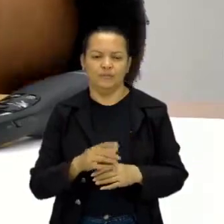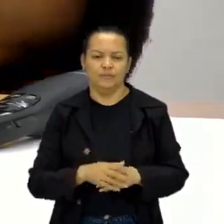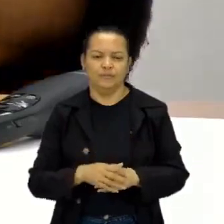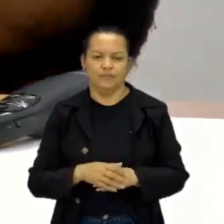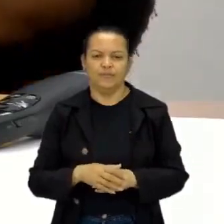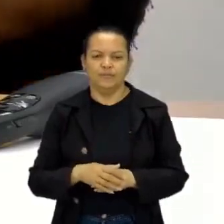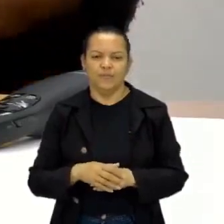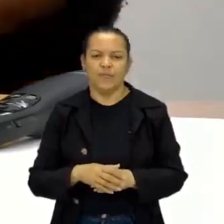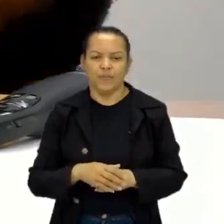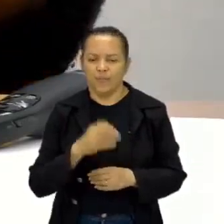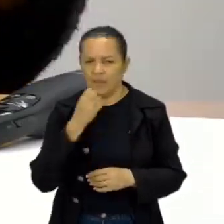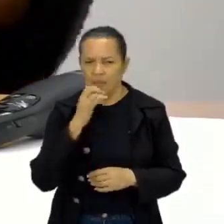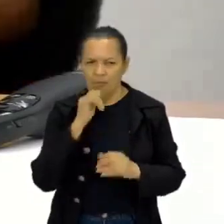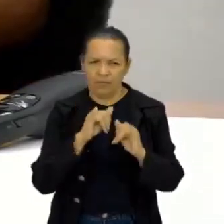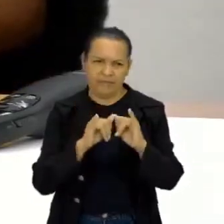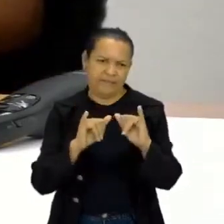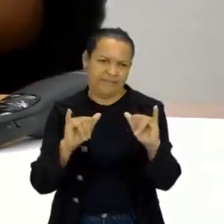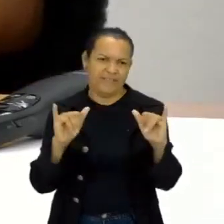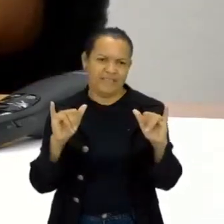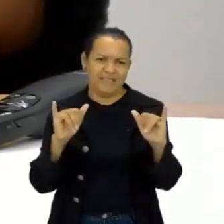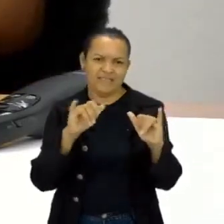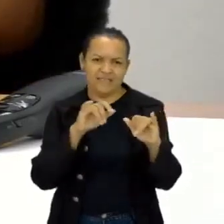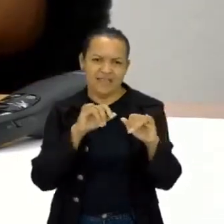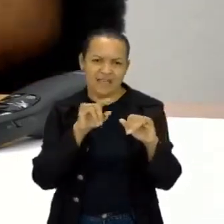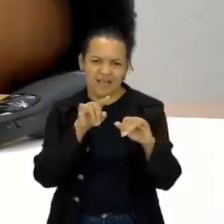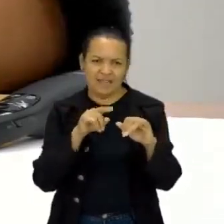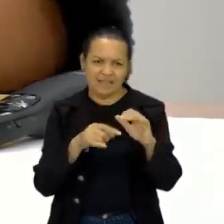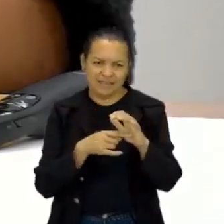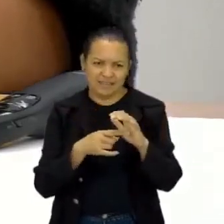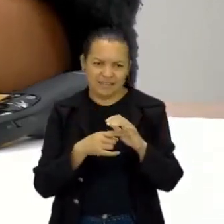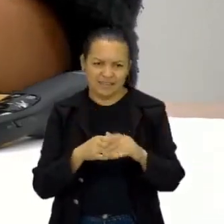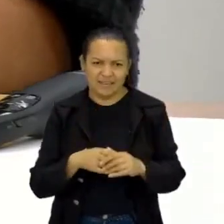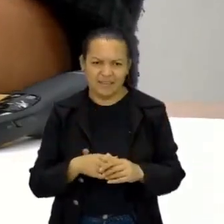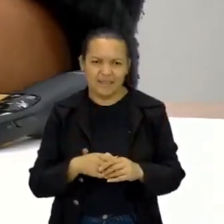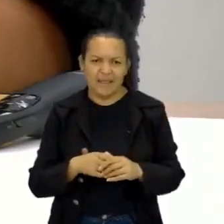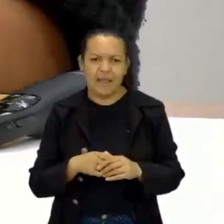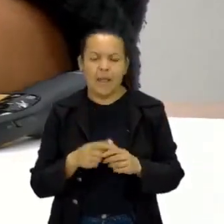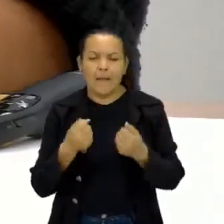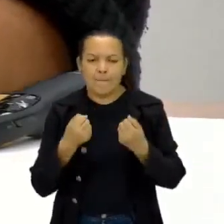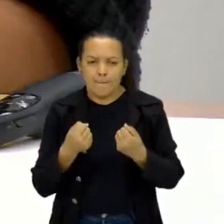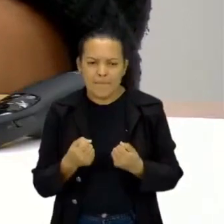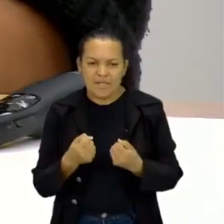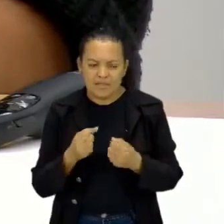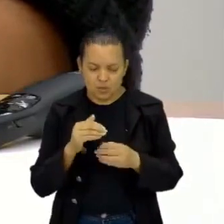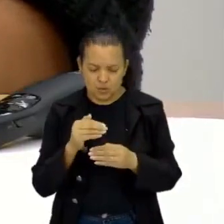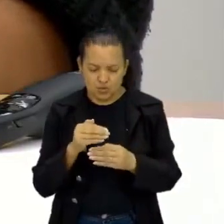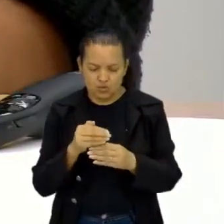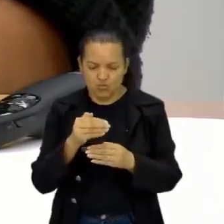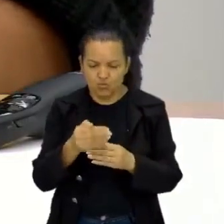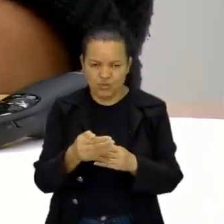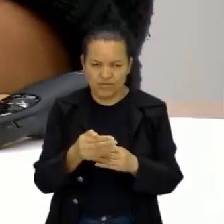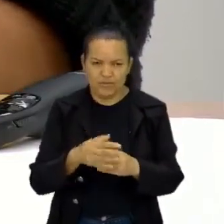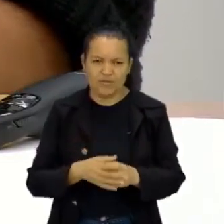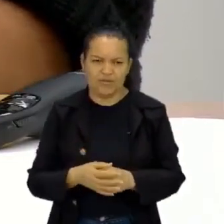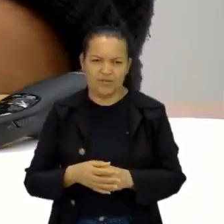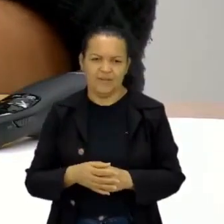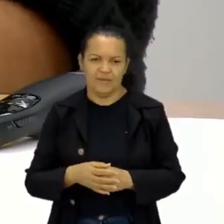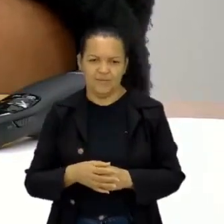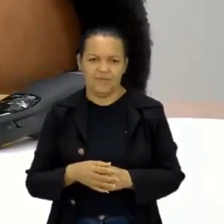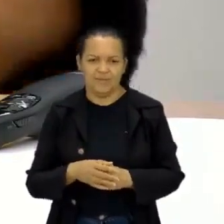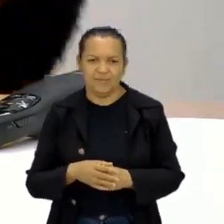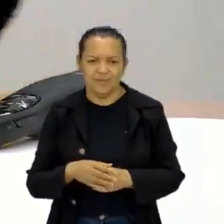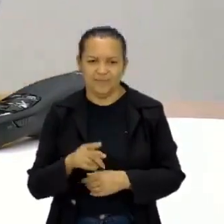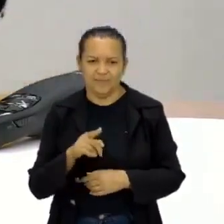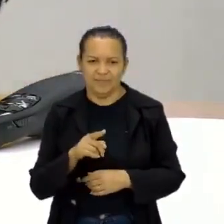É bom só deixar avisado, essa parte do motor aqui que tem o peso, ela fica pra fora, né?